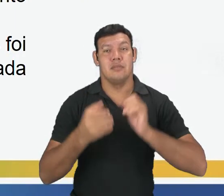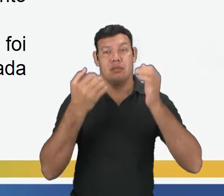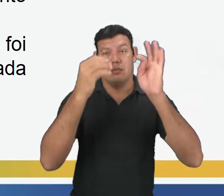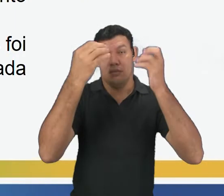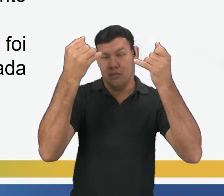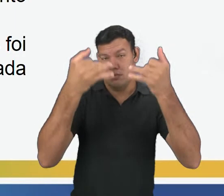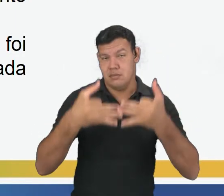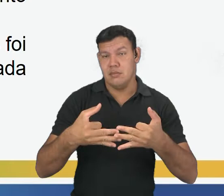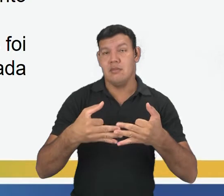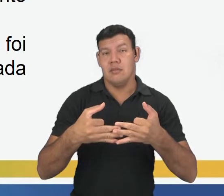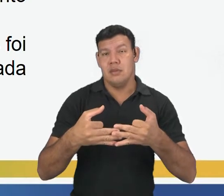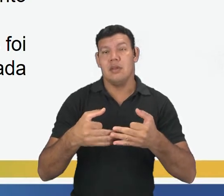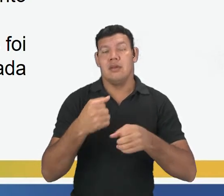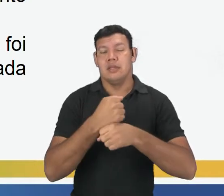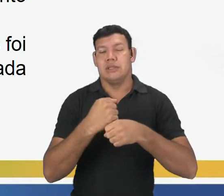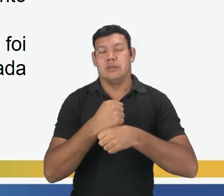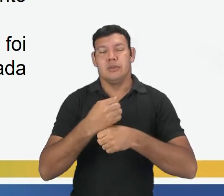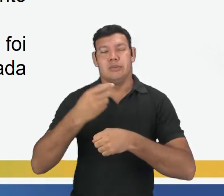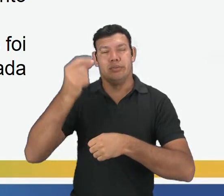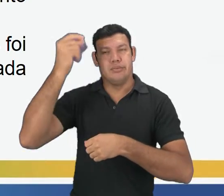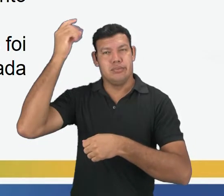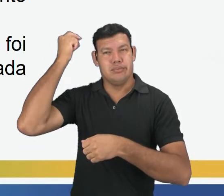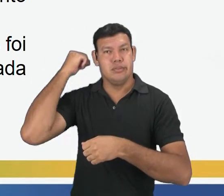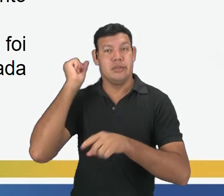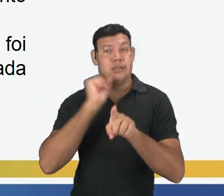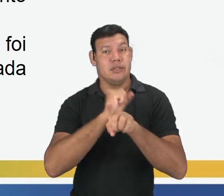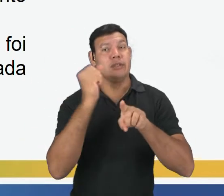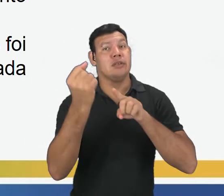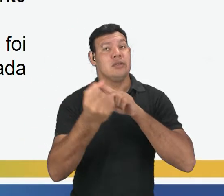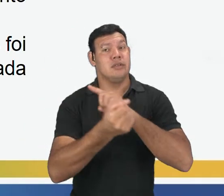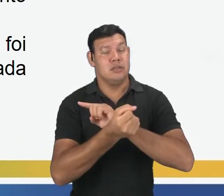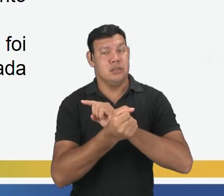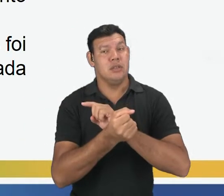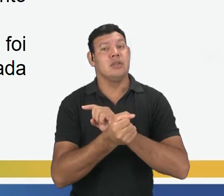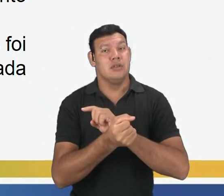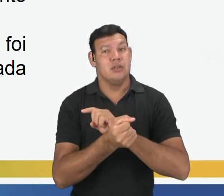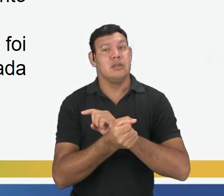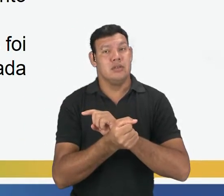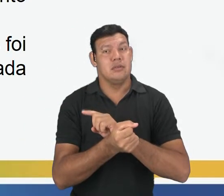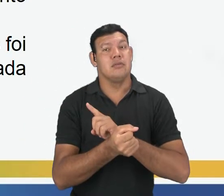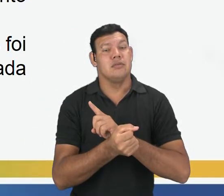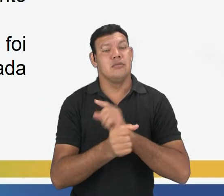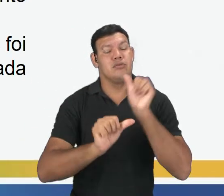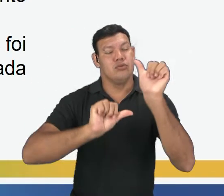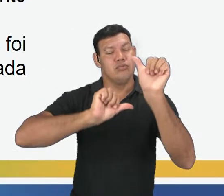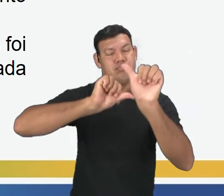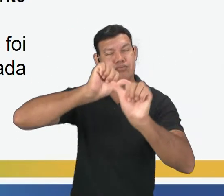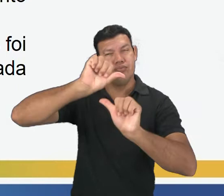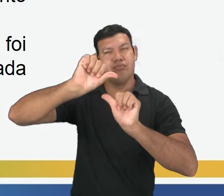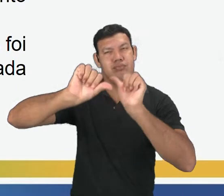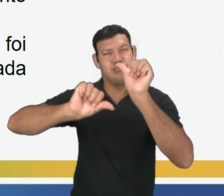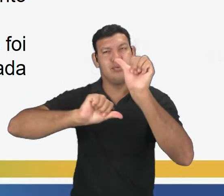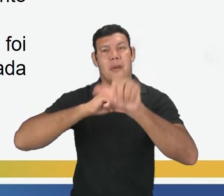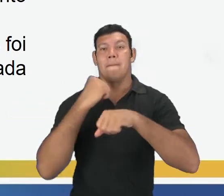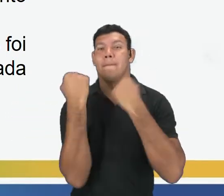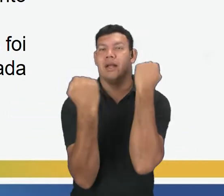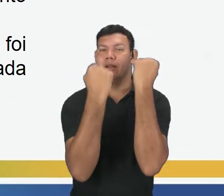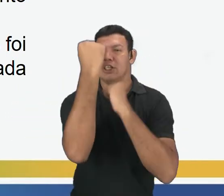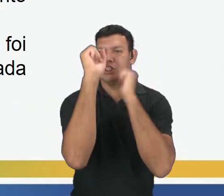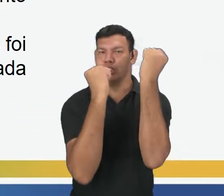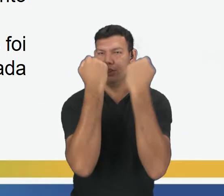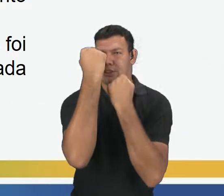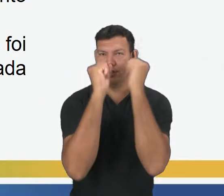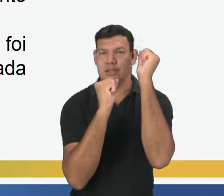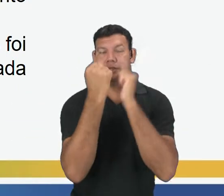ao longo do tempo, todas as sociedades do mundo que passaram pelo processo de